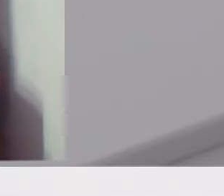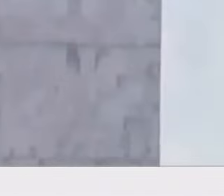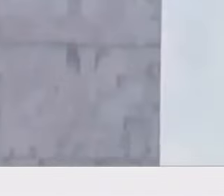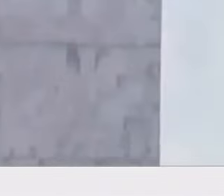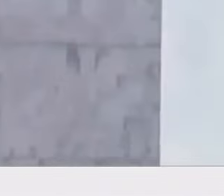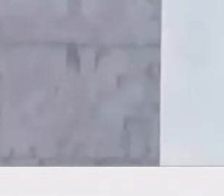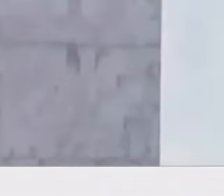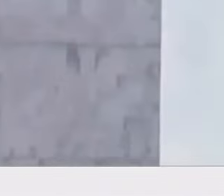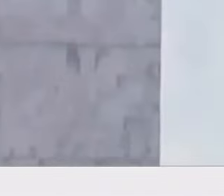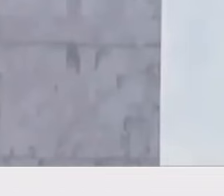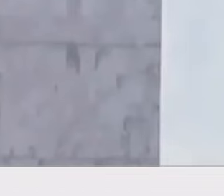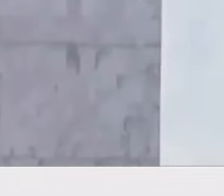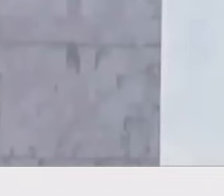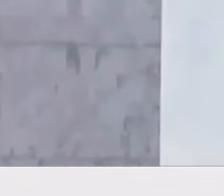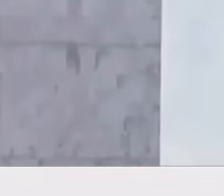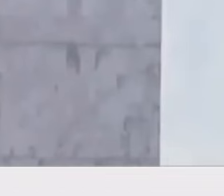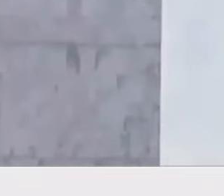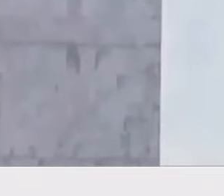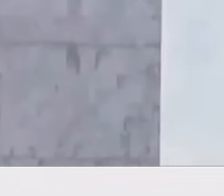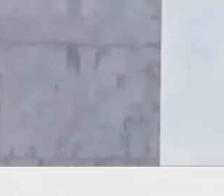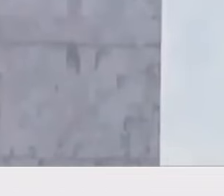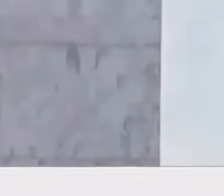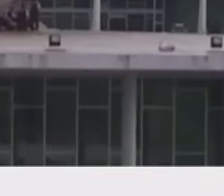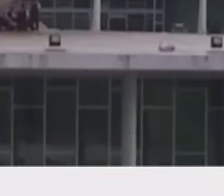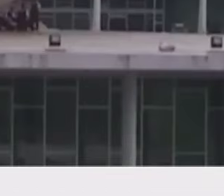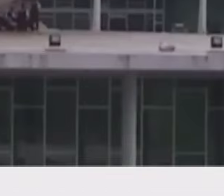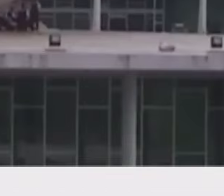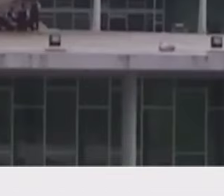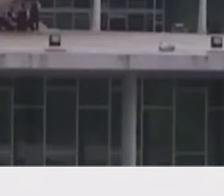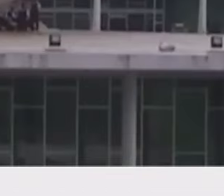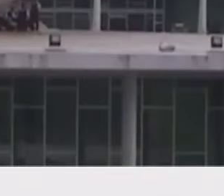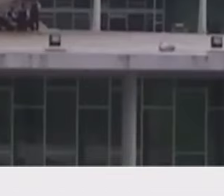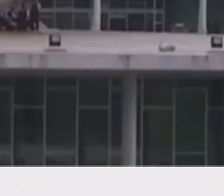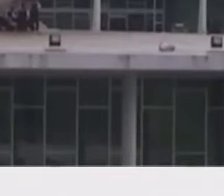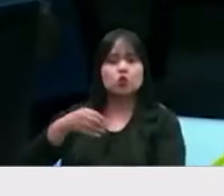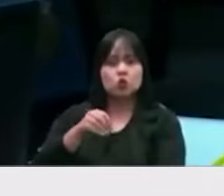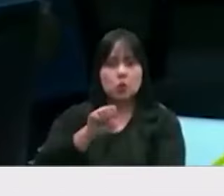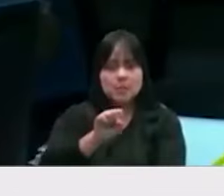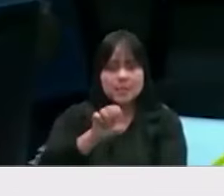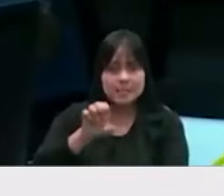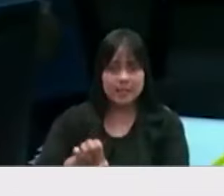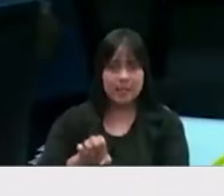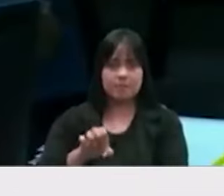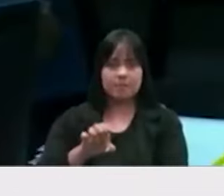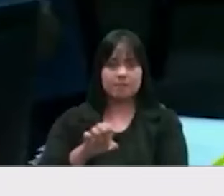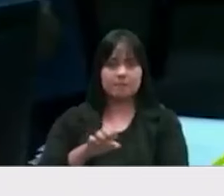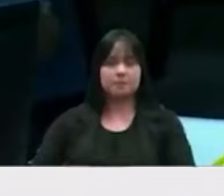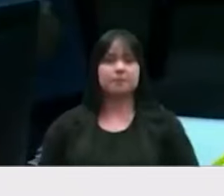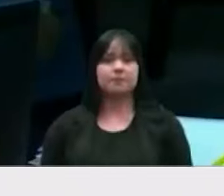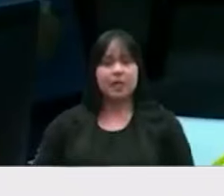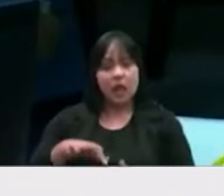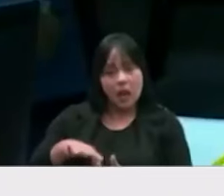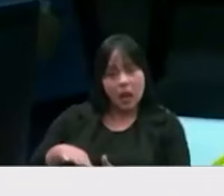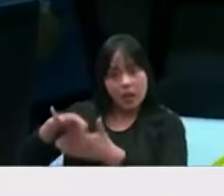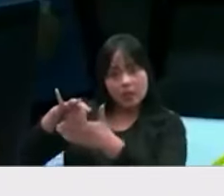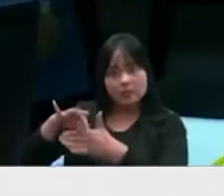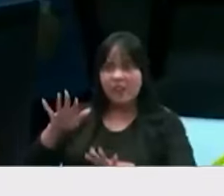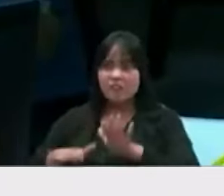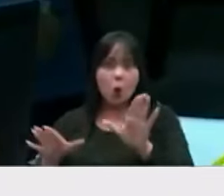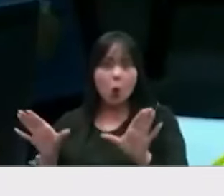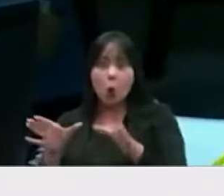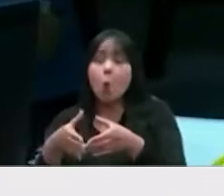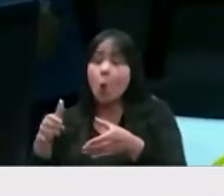hein? O Senado recebeu 280 sugestões da população. O ministro Luiz Felipe Salomão